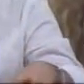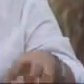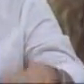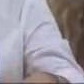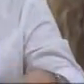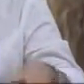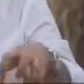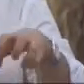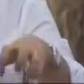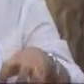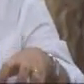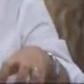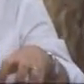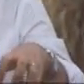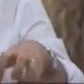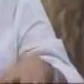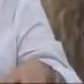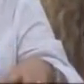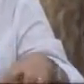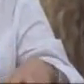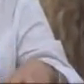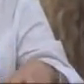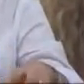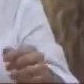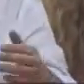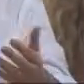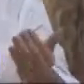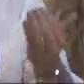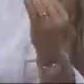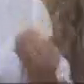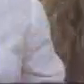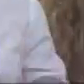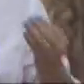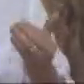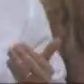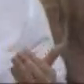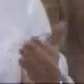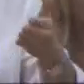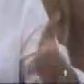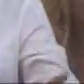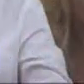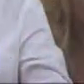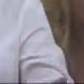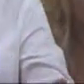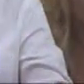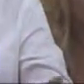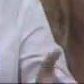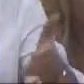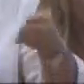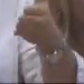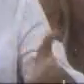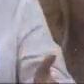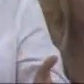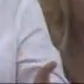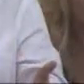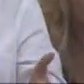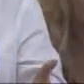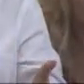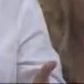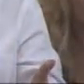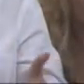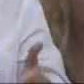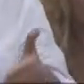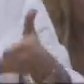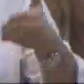ali fazendo utilização dos imóveis são antigos funcionários dessa fundição que por muito